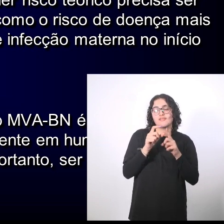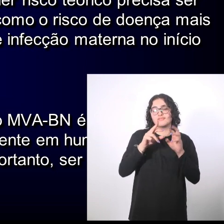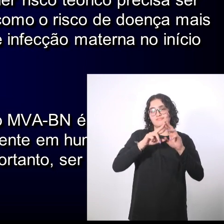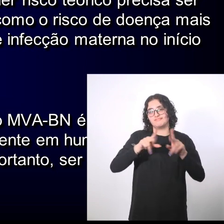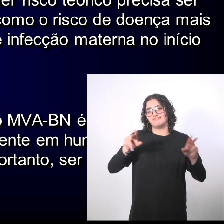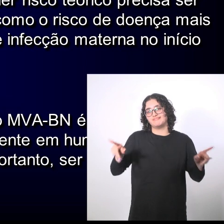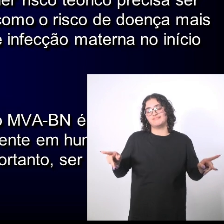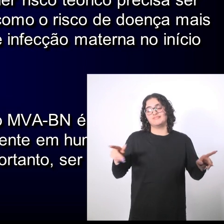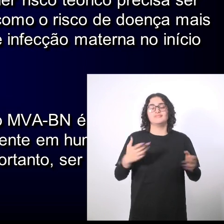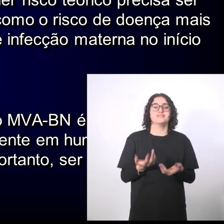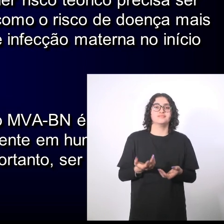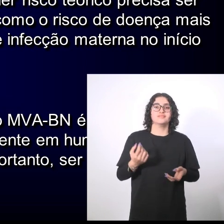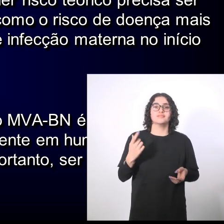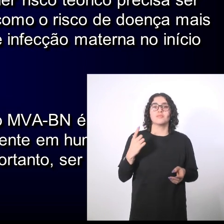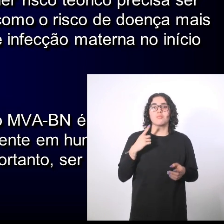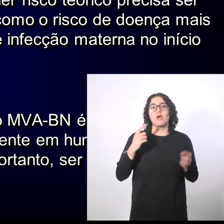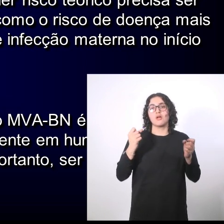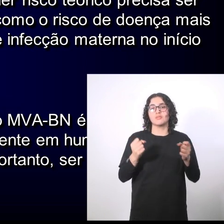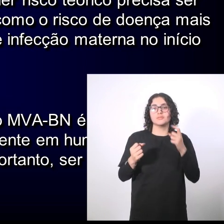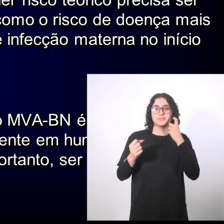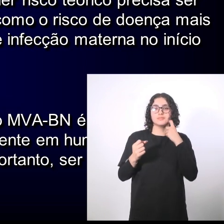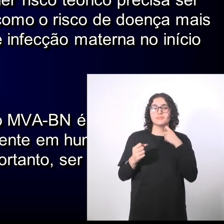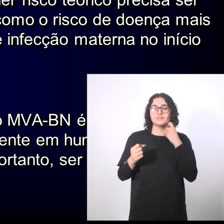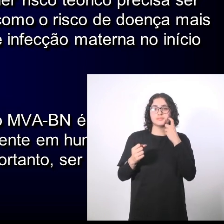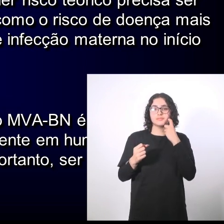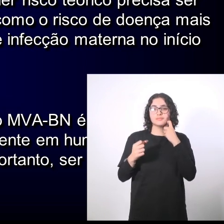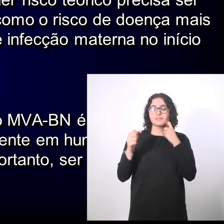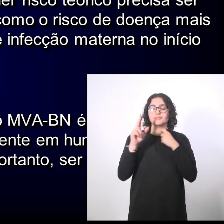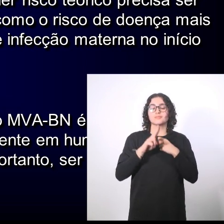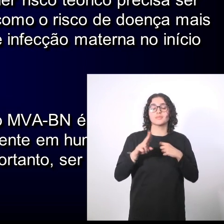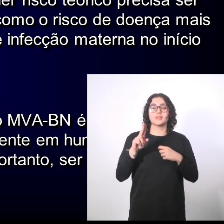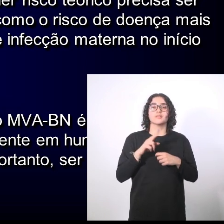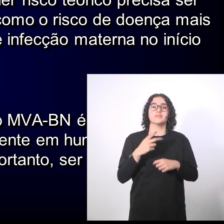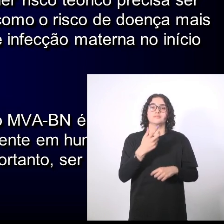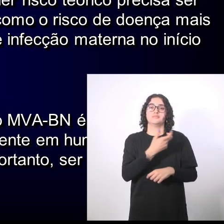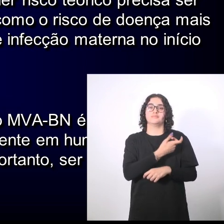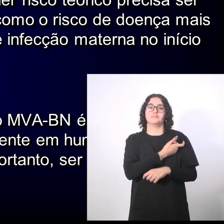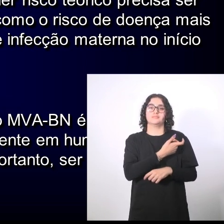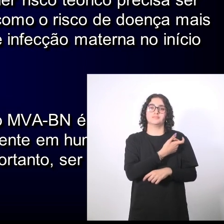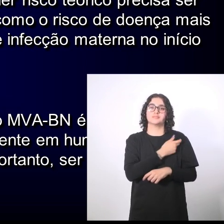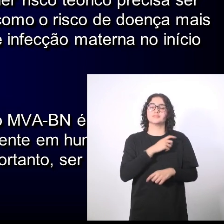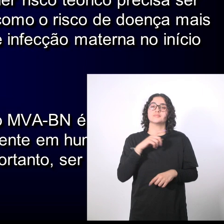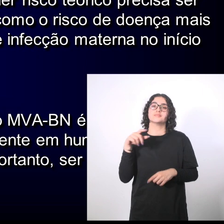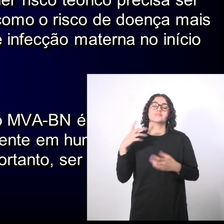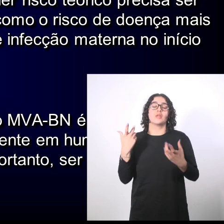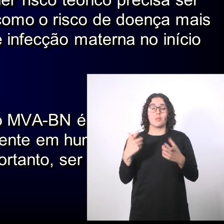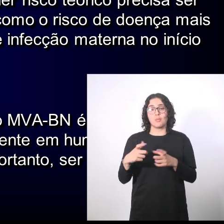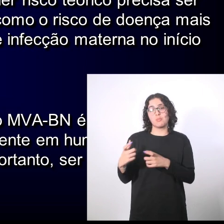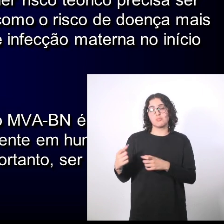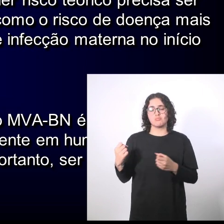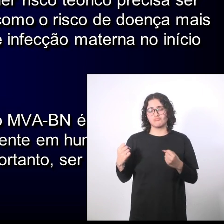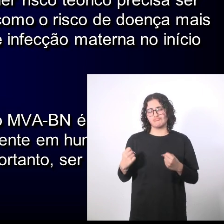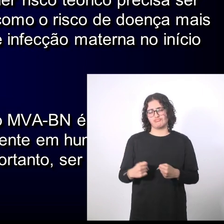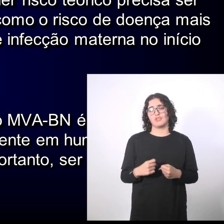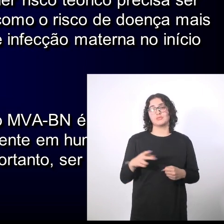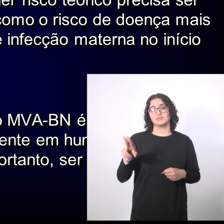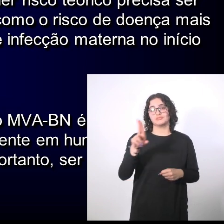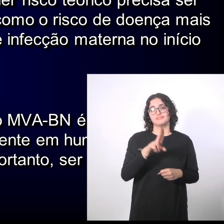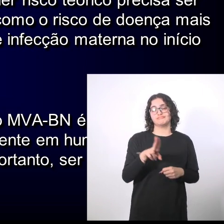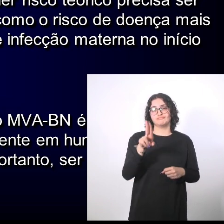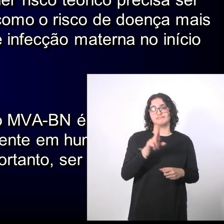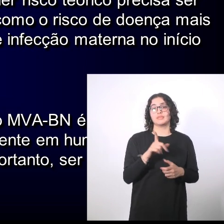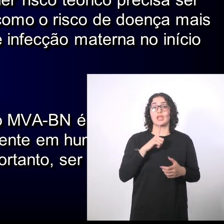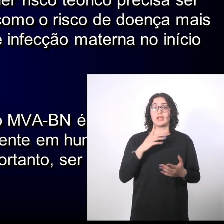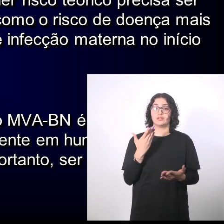né? Ela não tem ainda um respaldo para uso em gestantes, mas em situações pontuais, etc., é utilizado, e